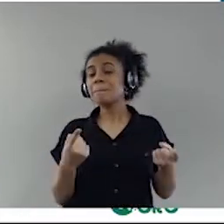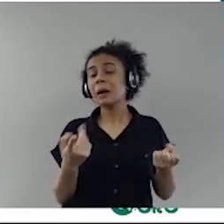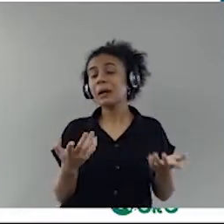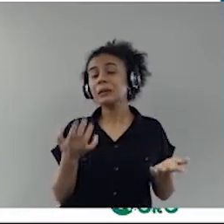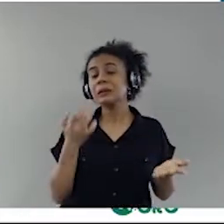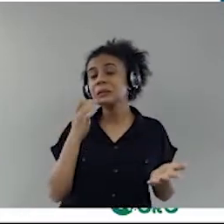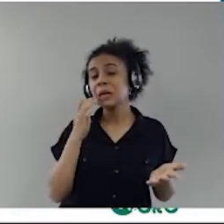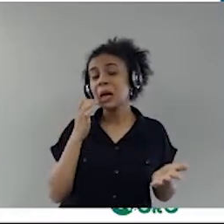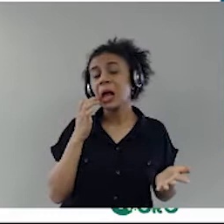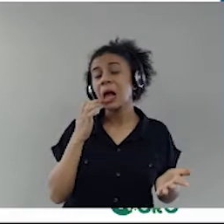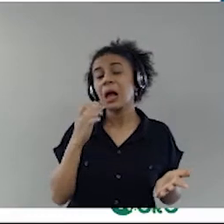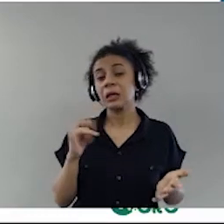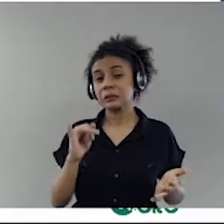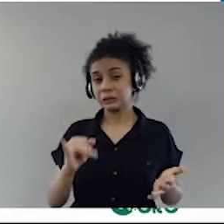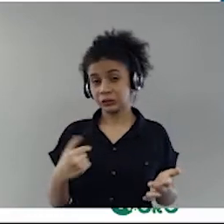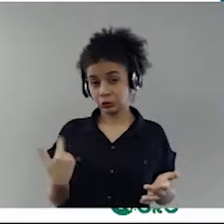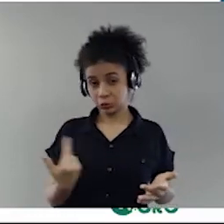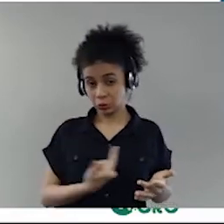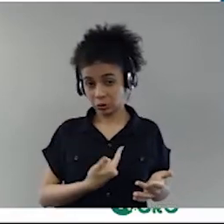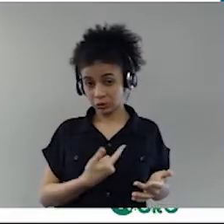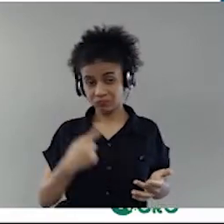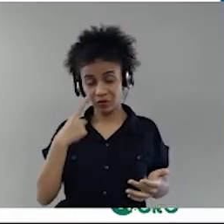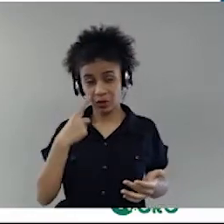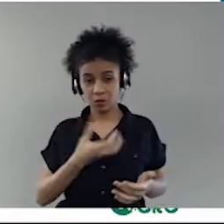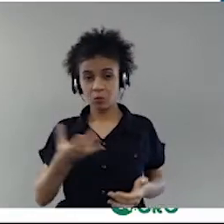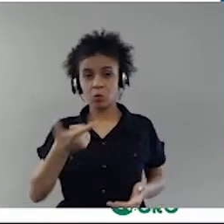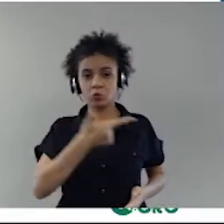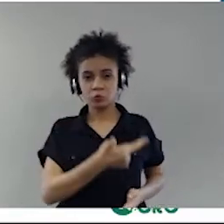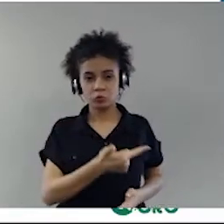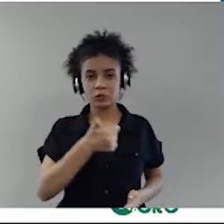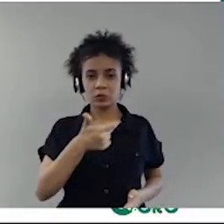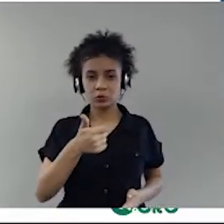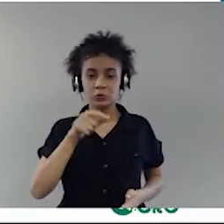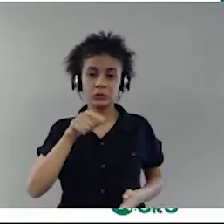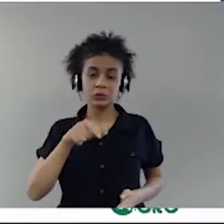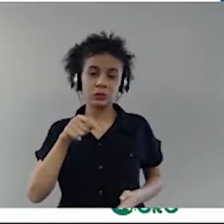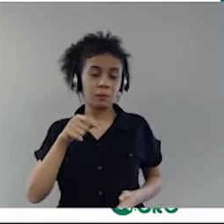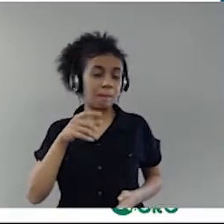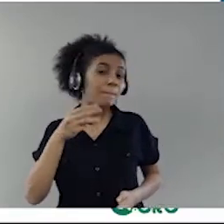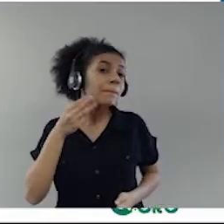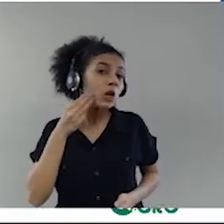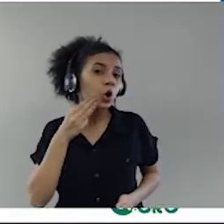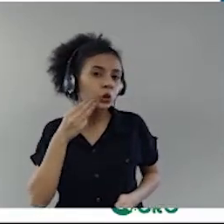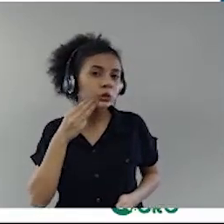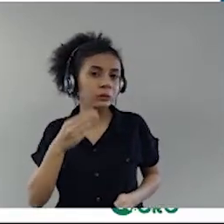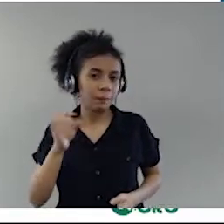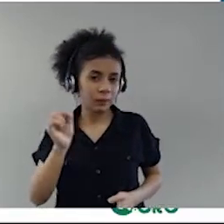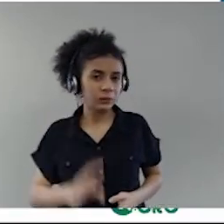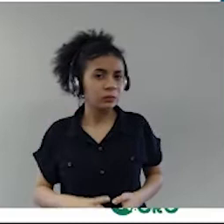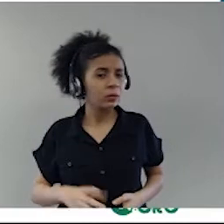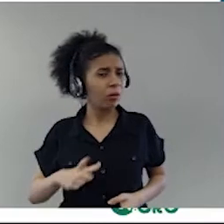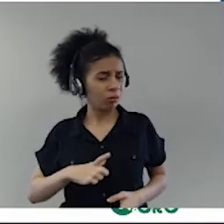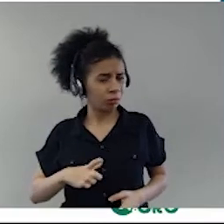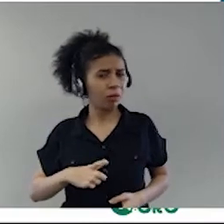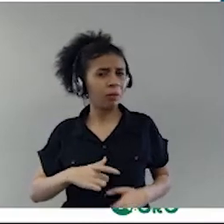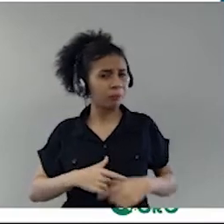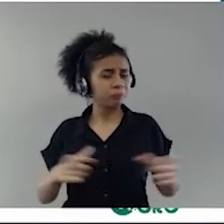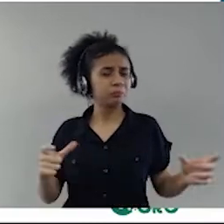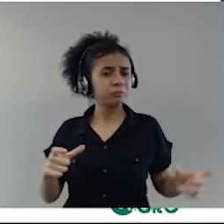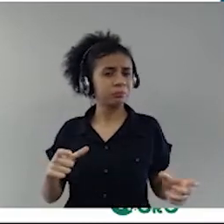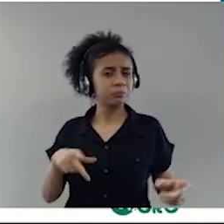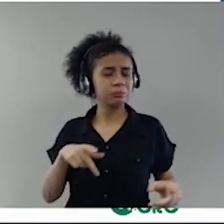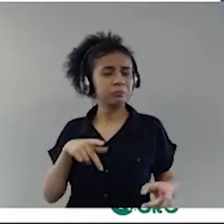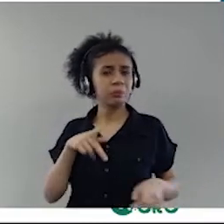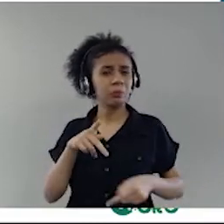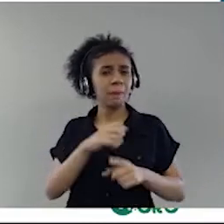nós considerarmos que somos 212 milhões de brasileiros, nós temos ainda a maior parte da